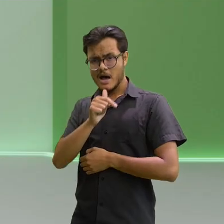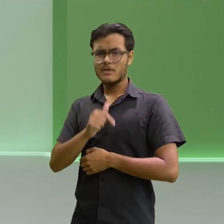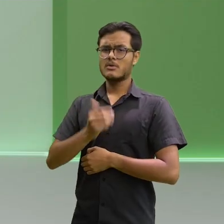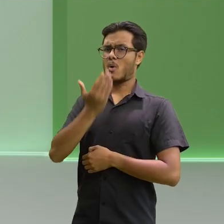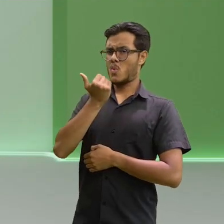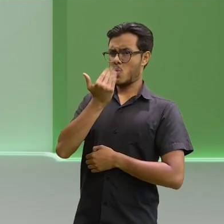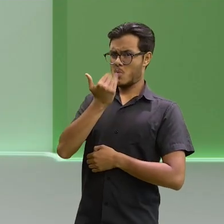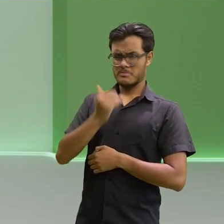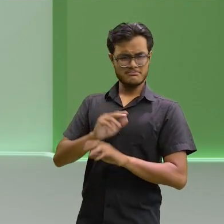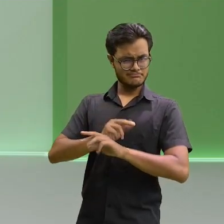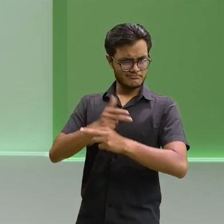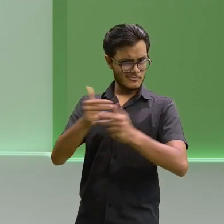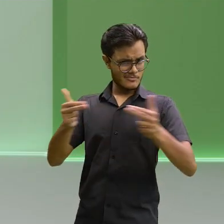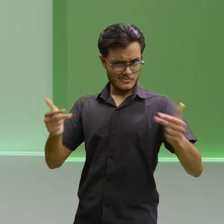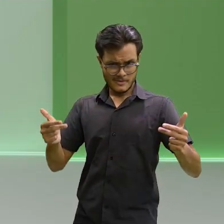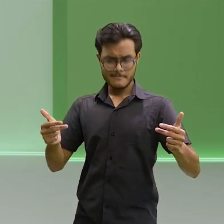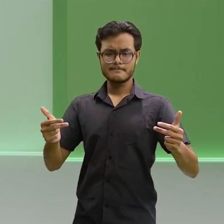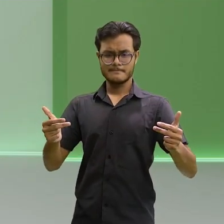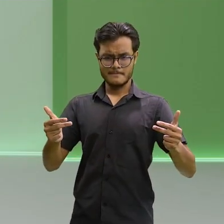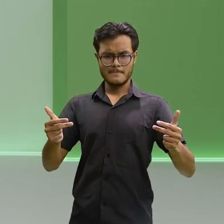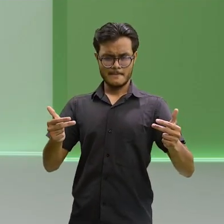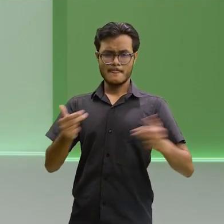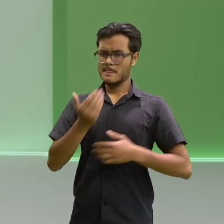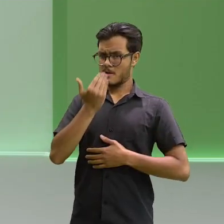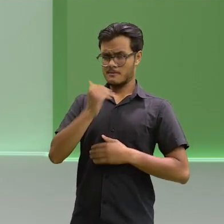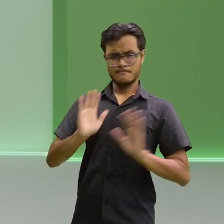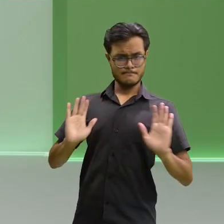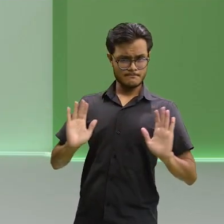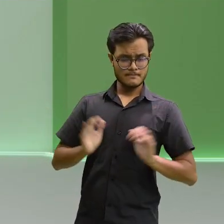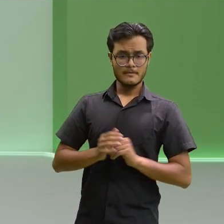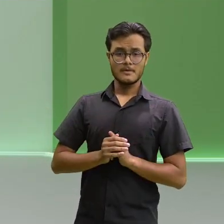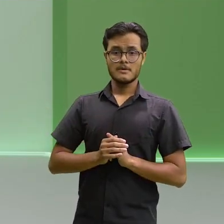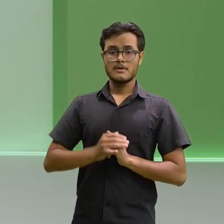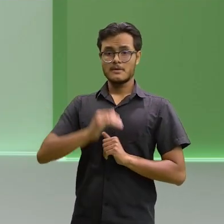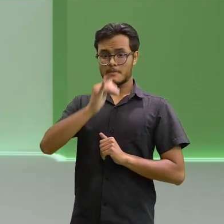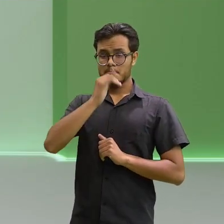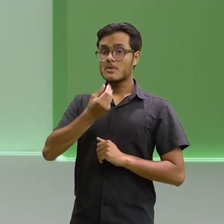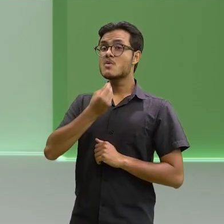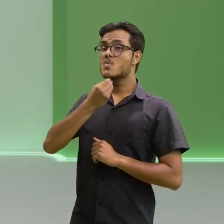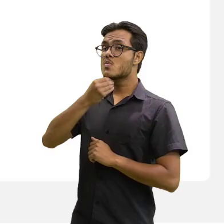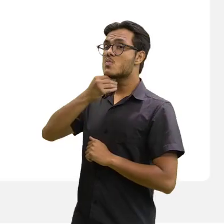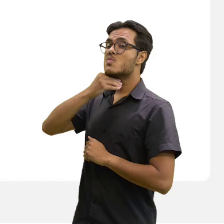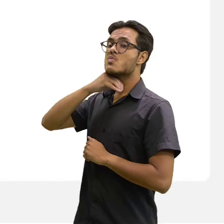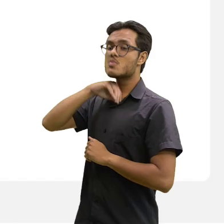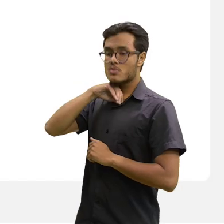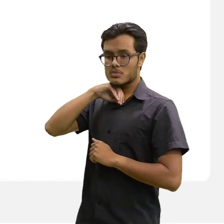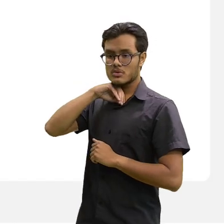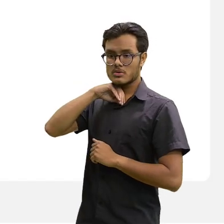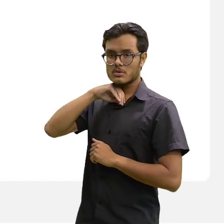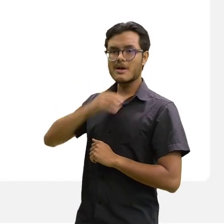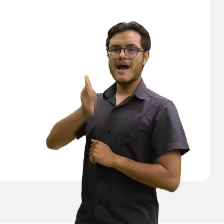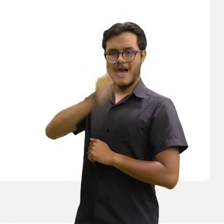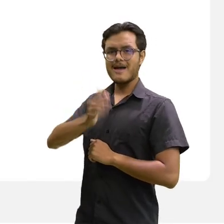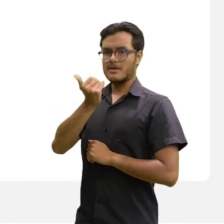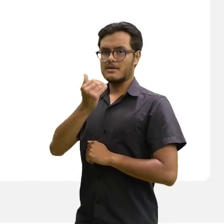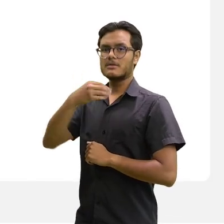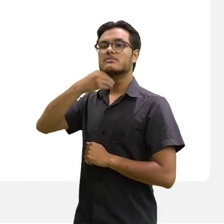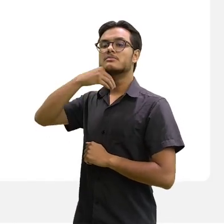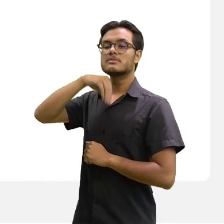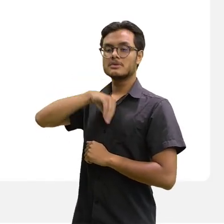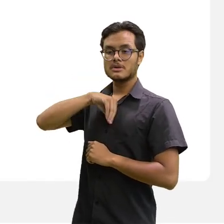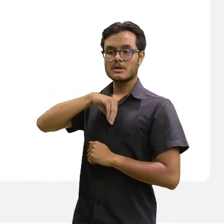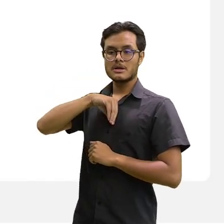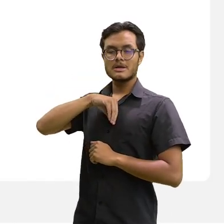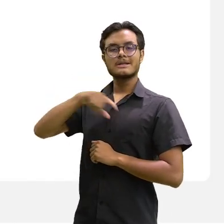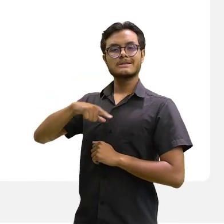seja alimentos que você está mastigando, quando você realiza o processo de deglutição, a musculatura